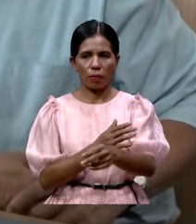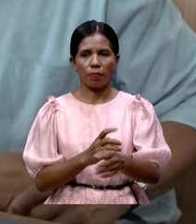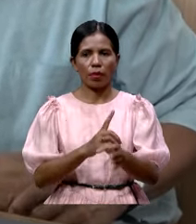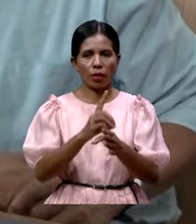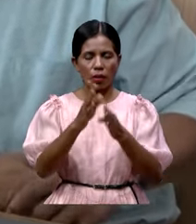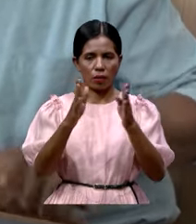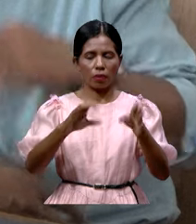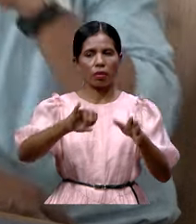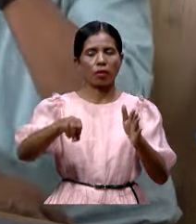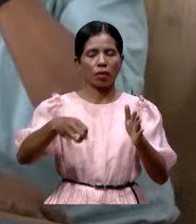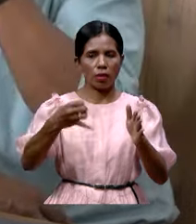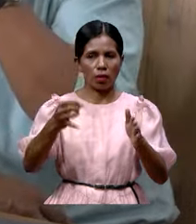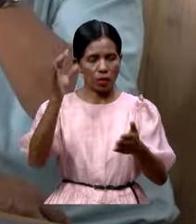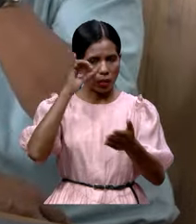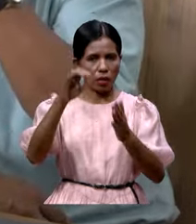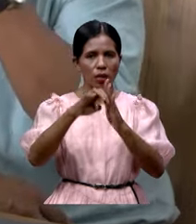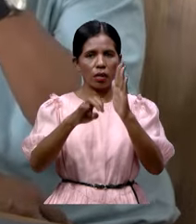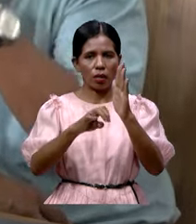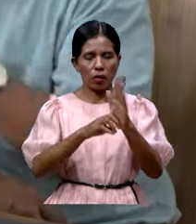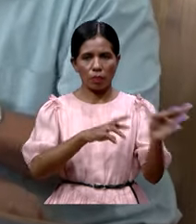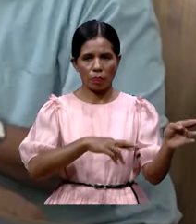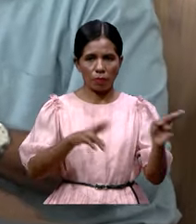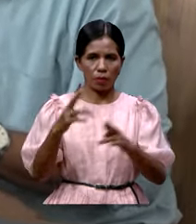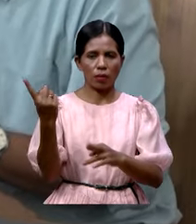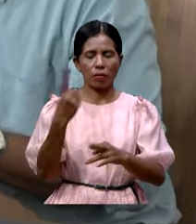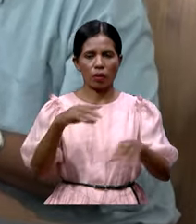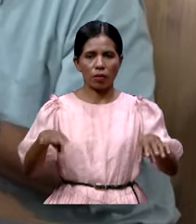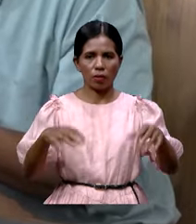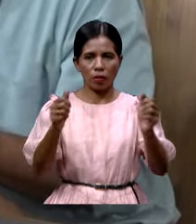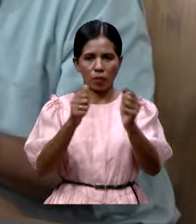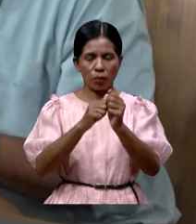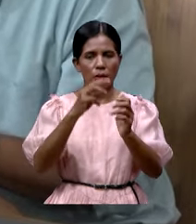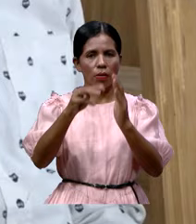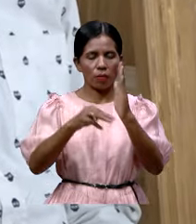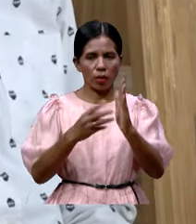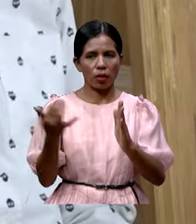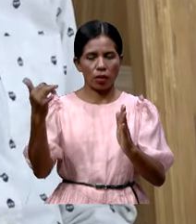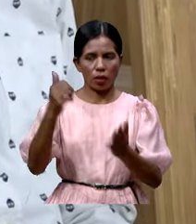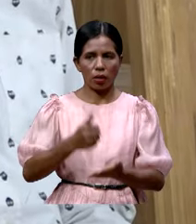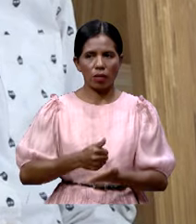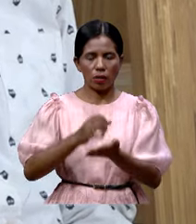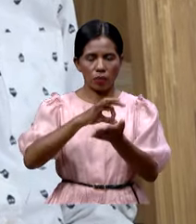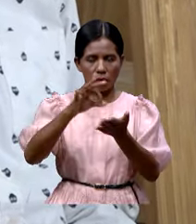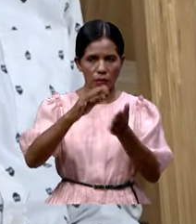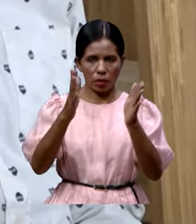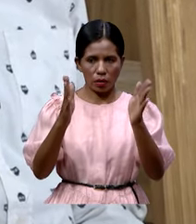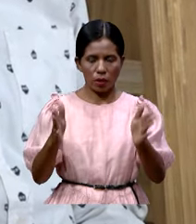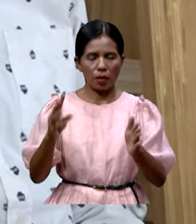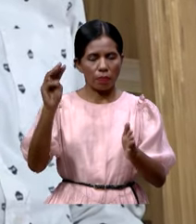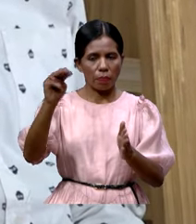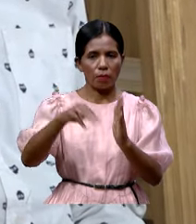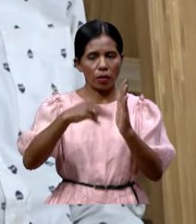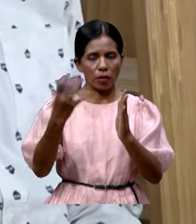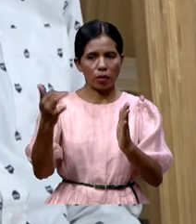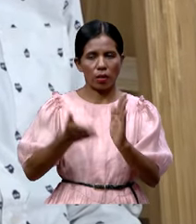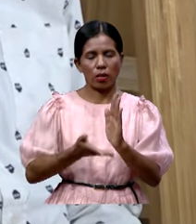Geral Secretaria Estado Igualdade Ateten pronto na fatin atu colabora ho media sira liu facilita formação ba media sira ho dia sai